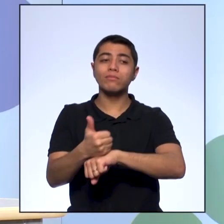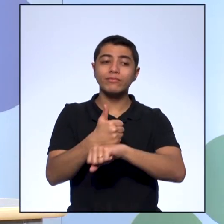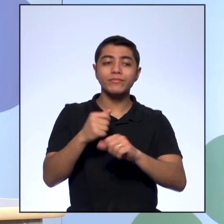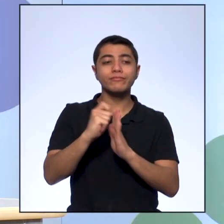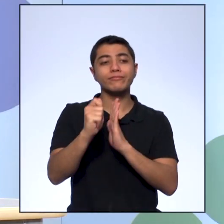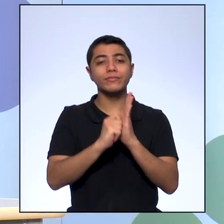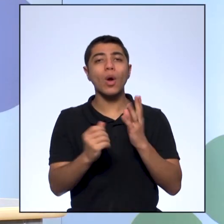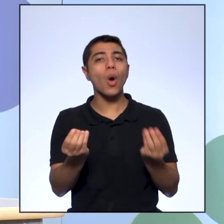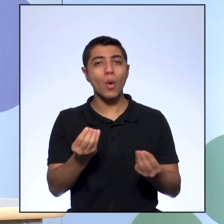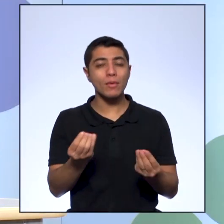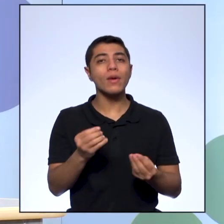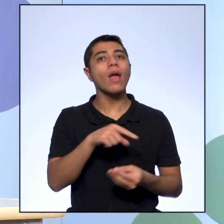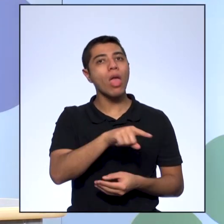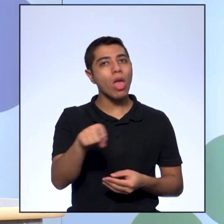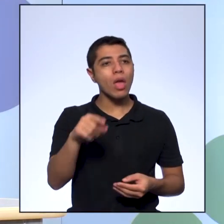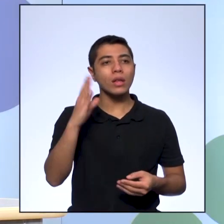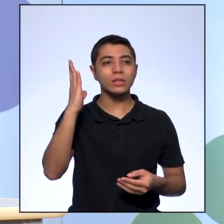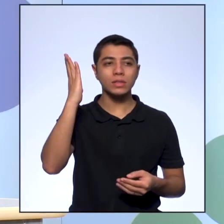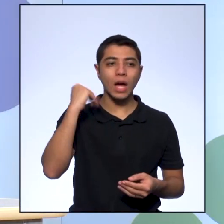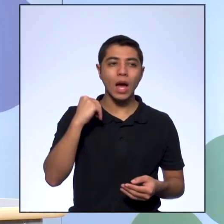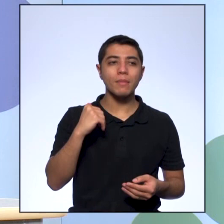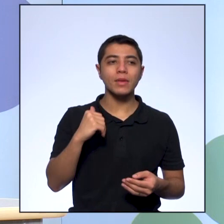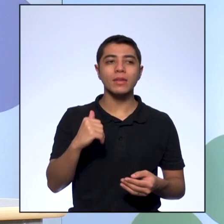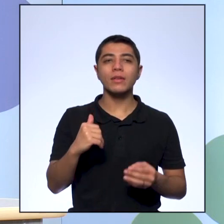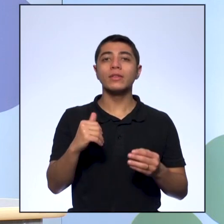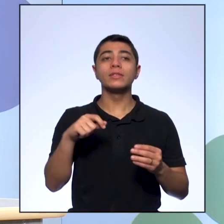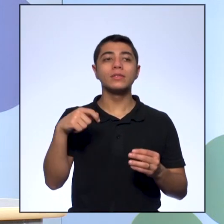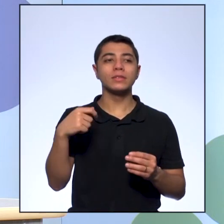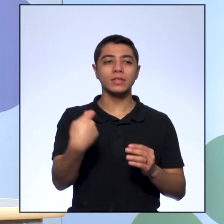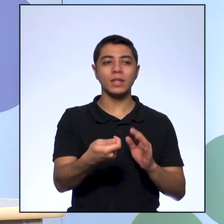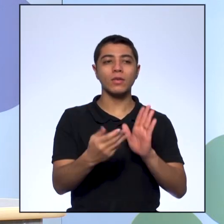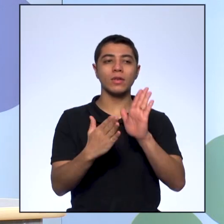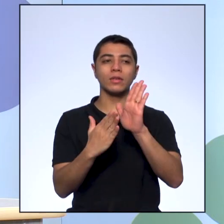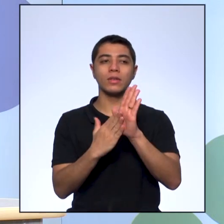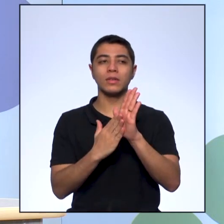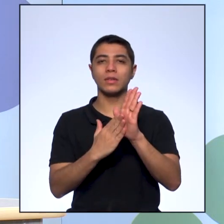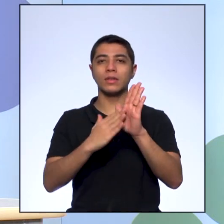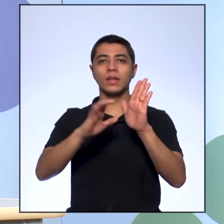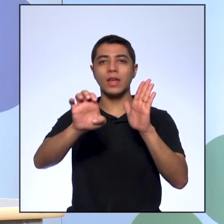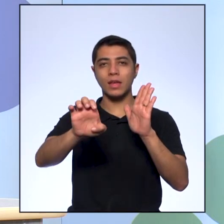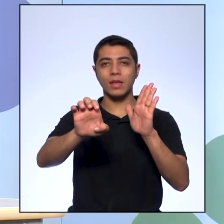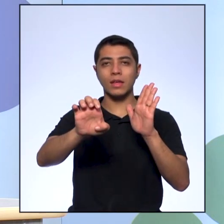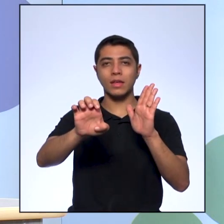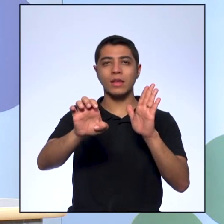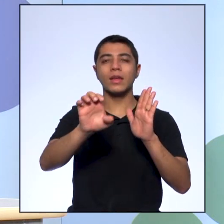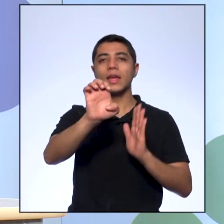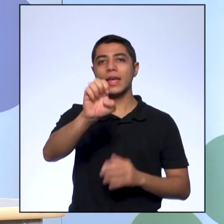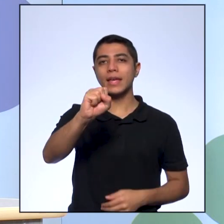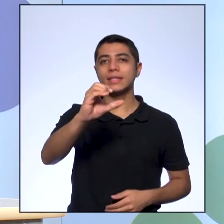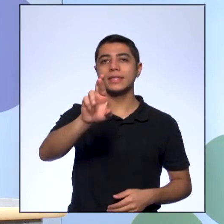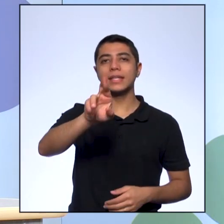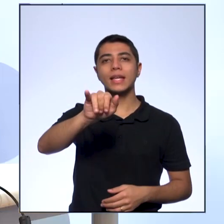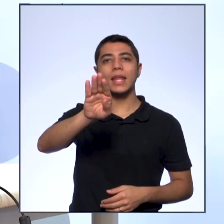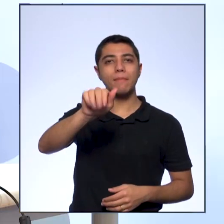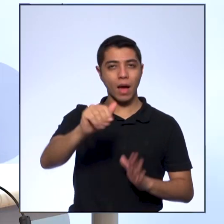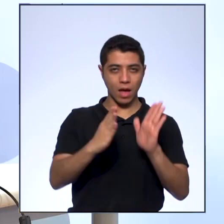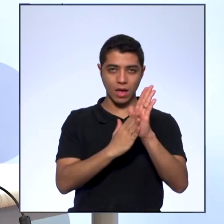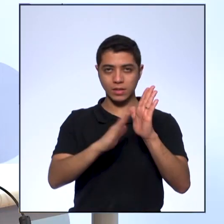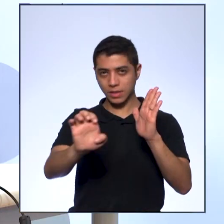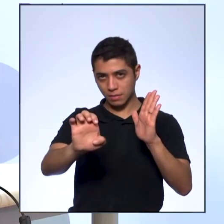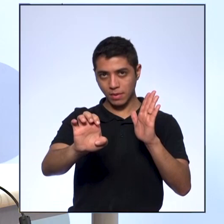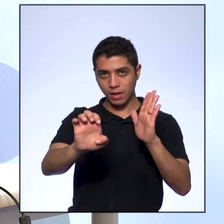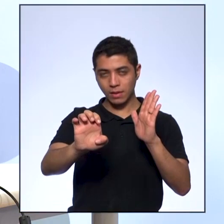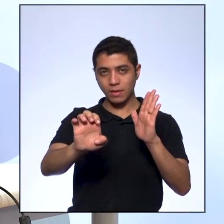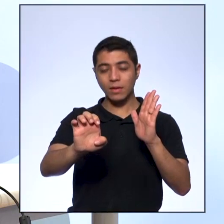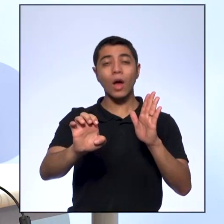que representavam frases e palavras, então somente uma parte da elite podia ser um escriba. Exatamente, não era para qualquer